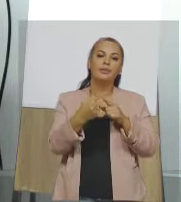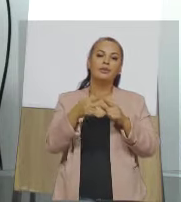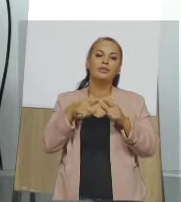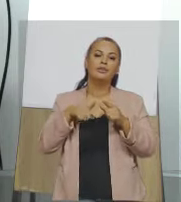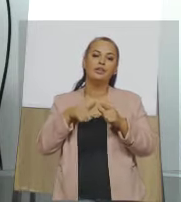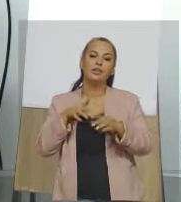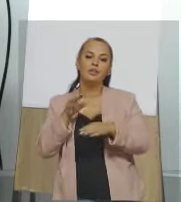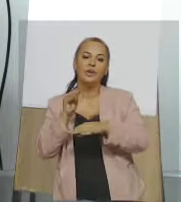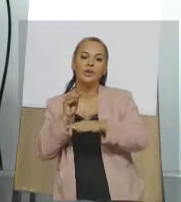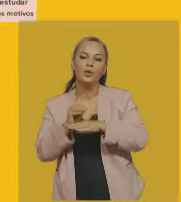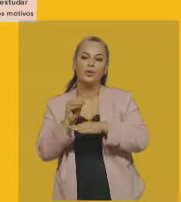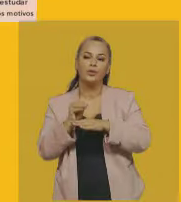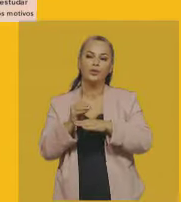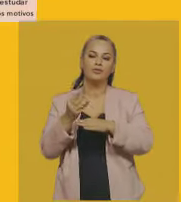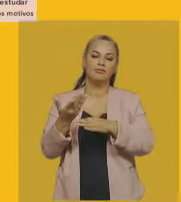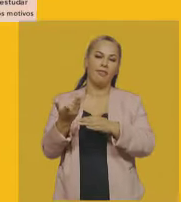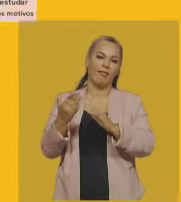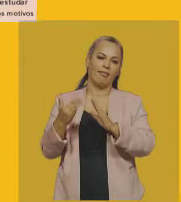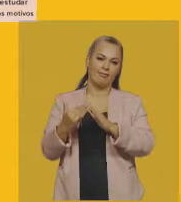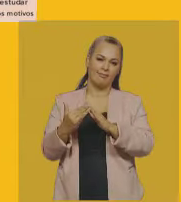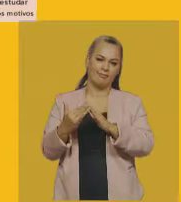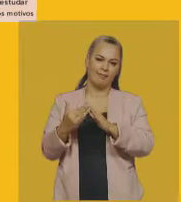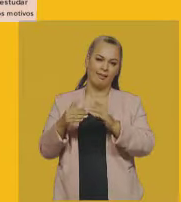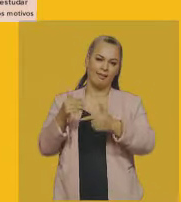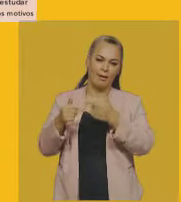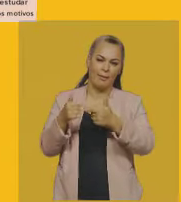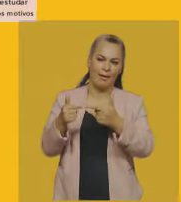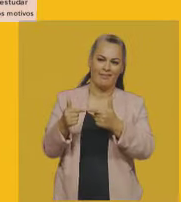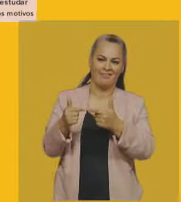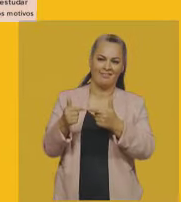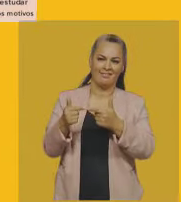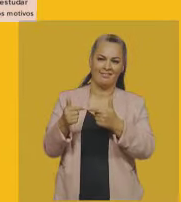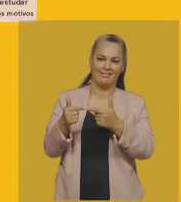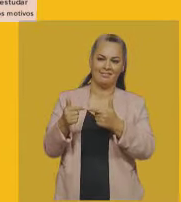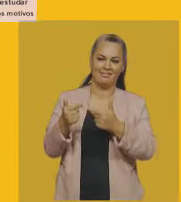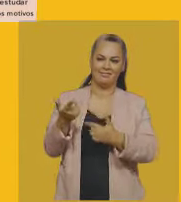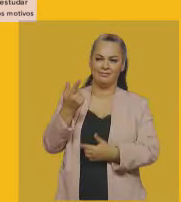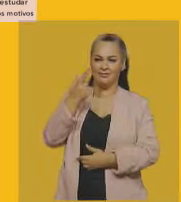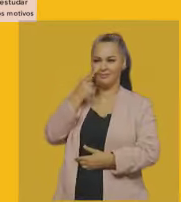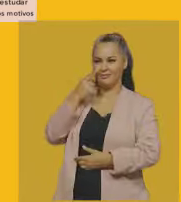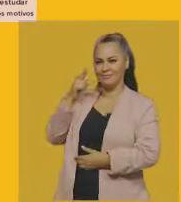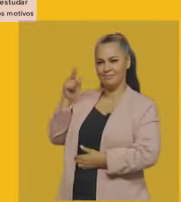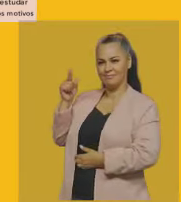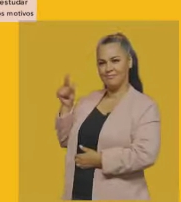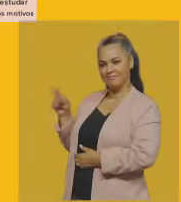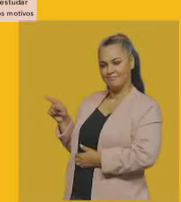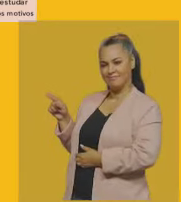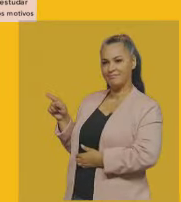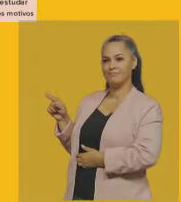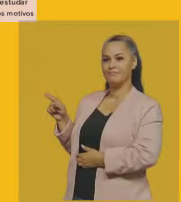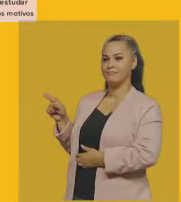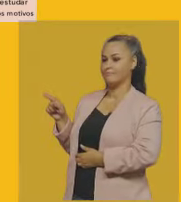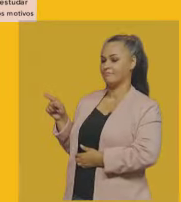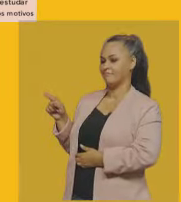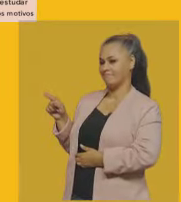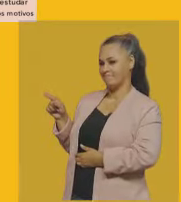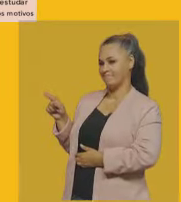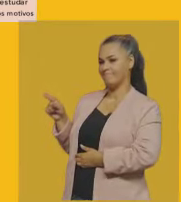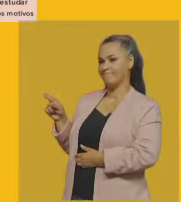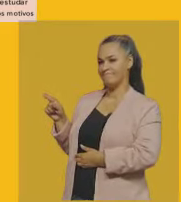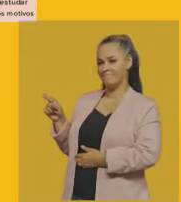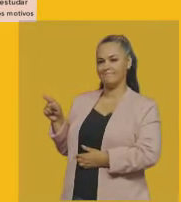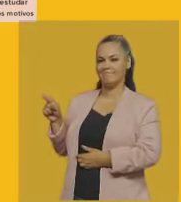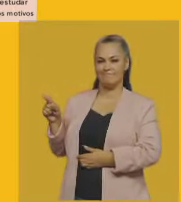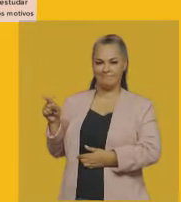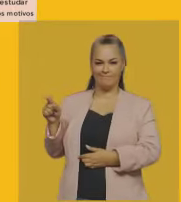gráfico de cima, na barrinha de cima, olha lá, praticamente nem aparece isso quando a gente vai ver a questão dos homens. Você percebe, então, como que a